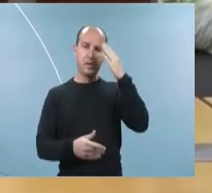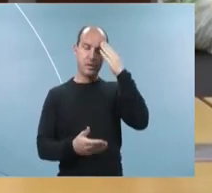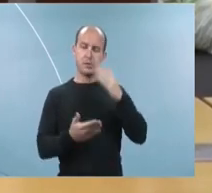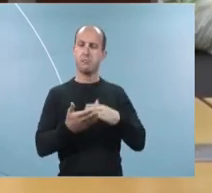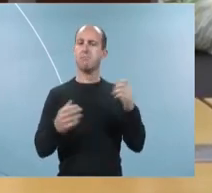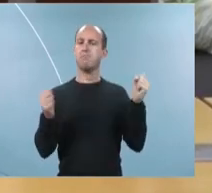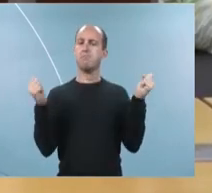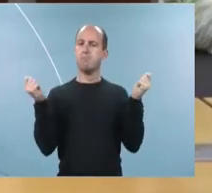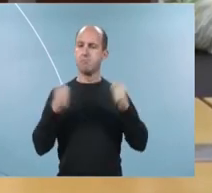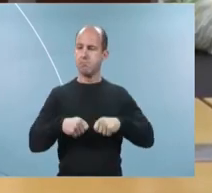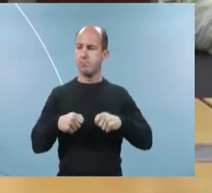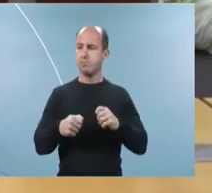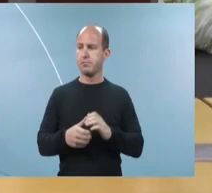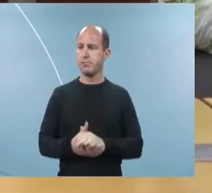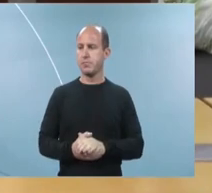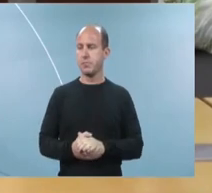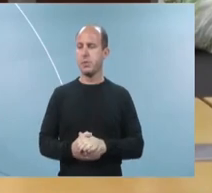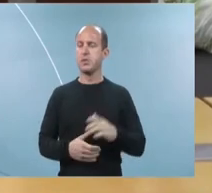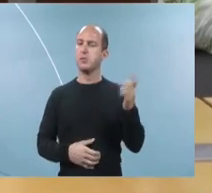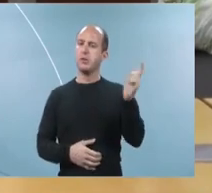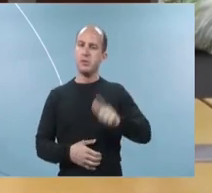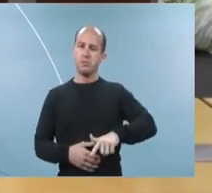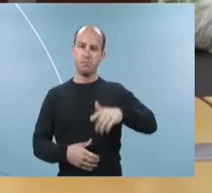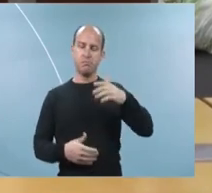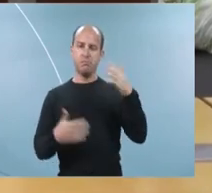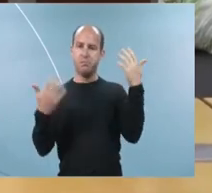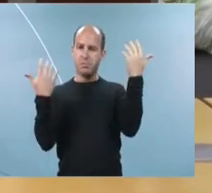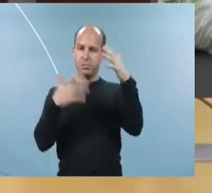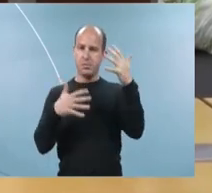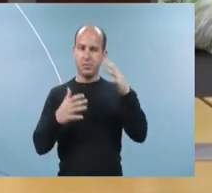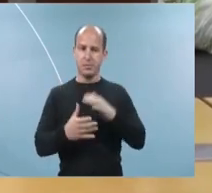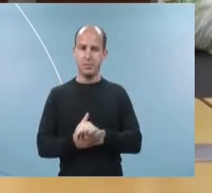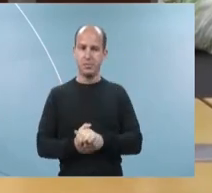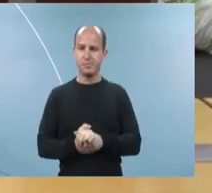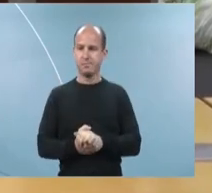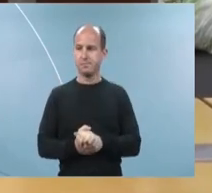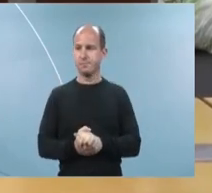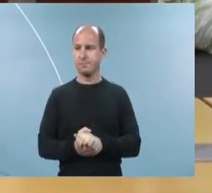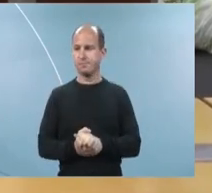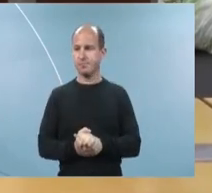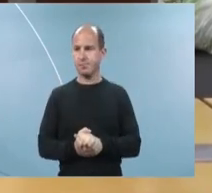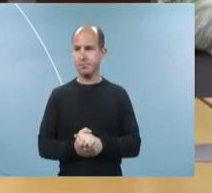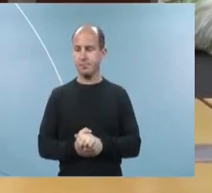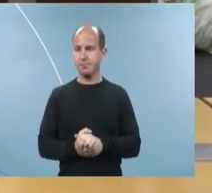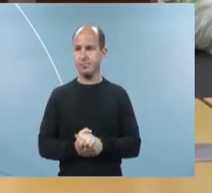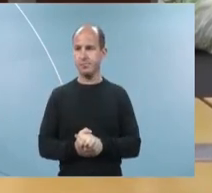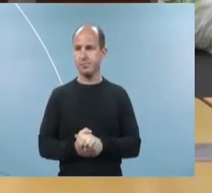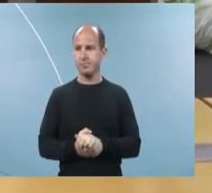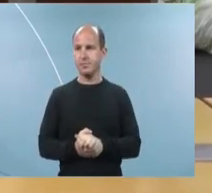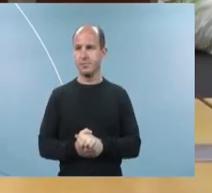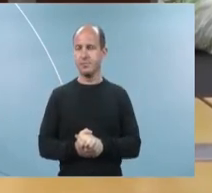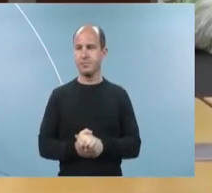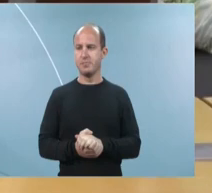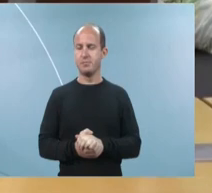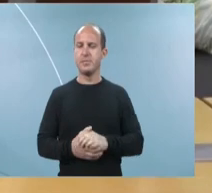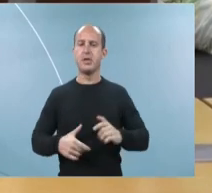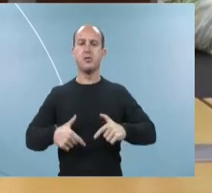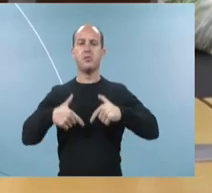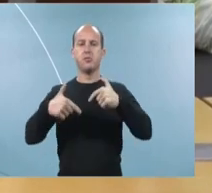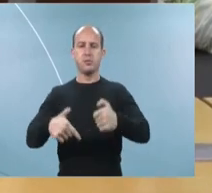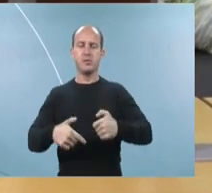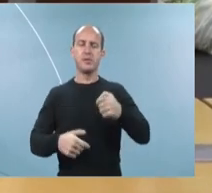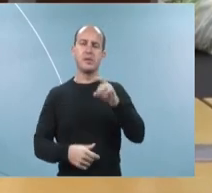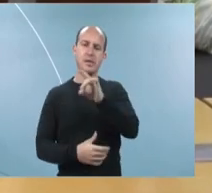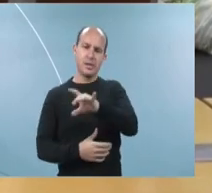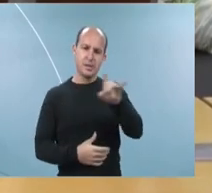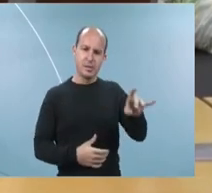podemos. Então, mais uma vez, eu quero parabenizar pela determinação de cada uma de vocês,